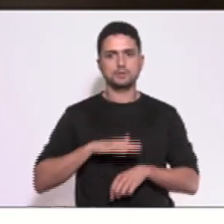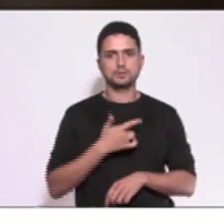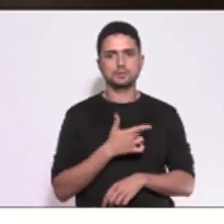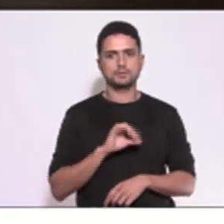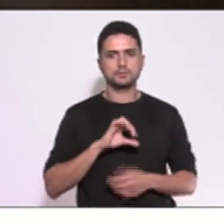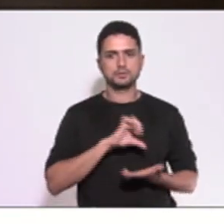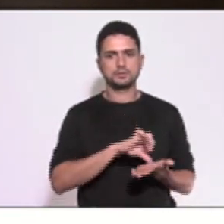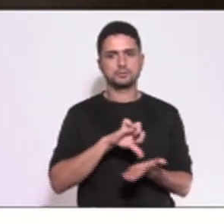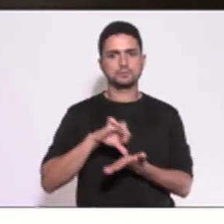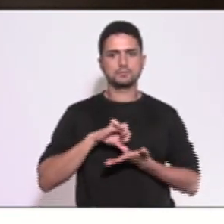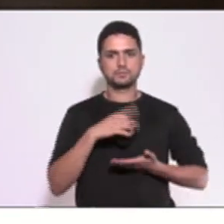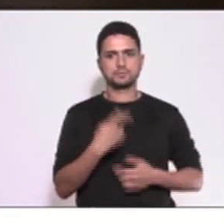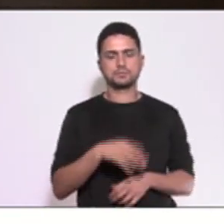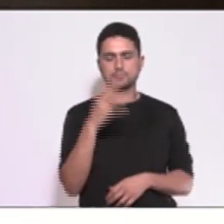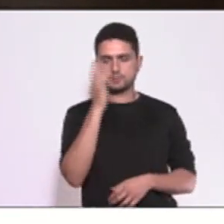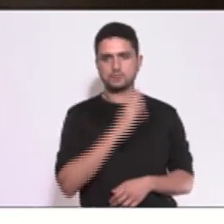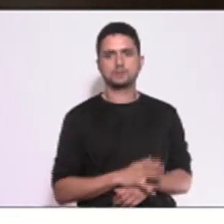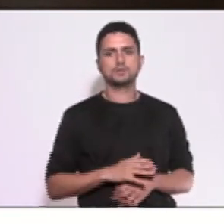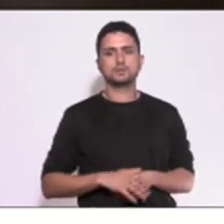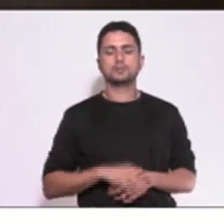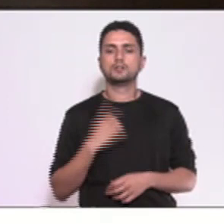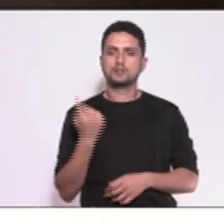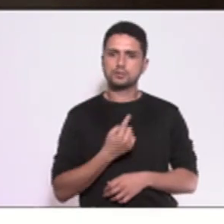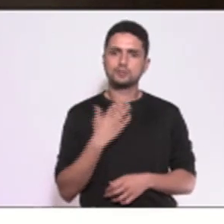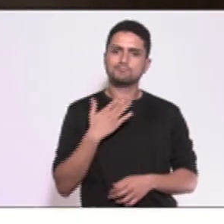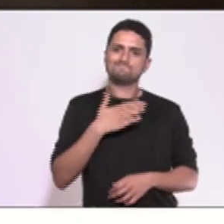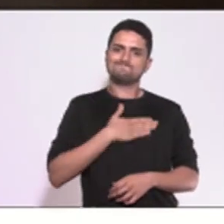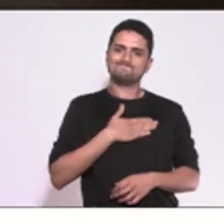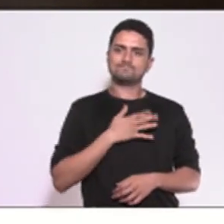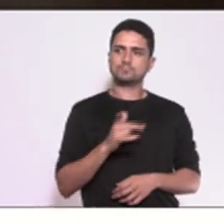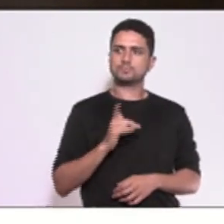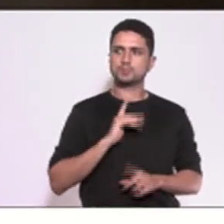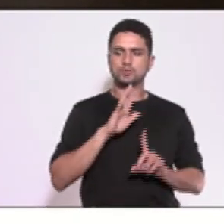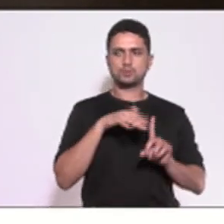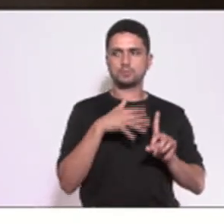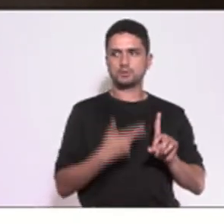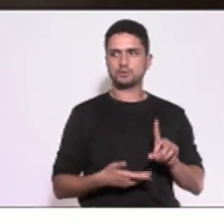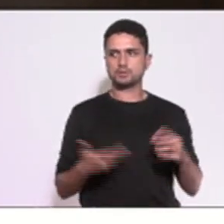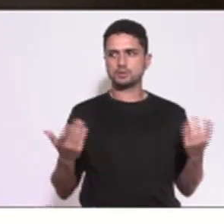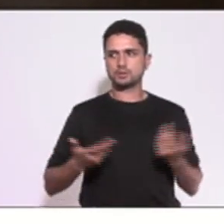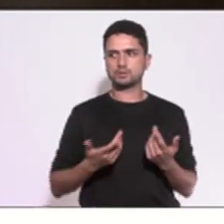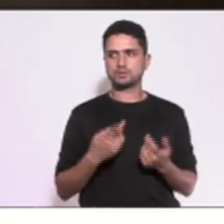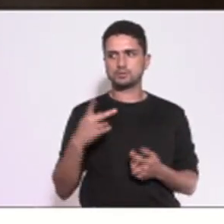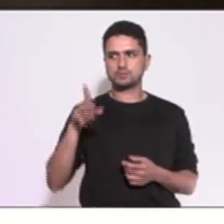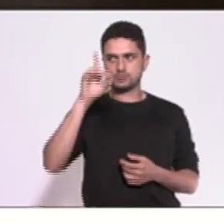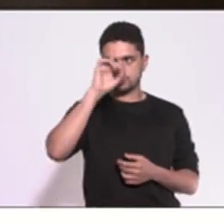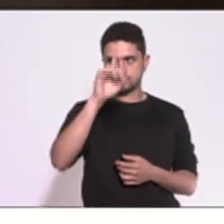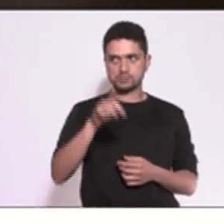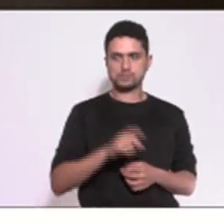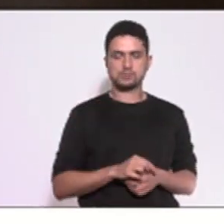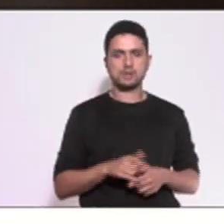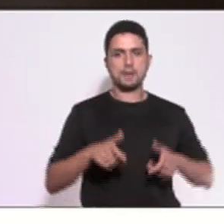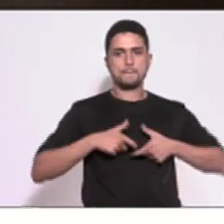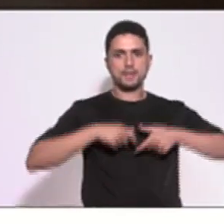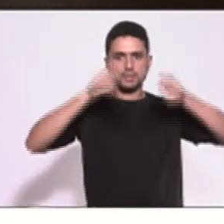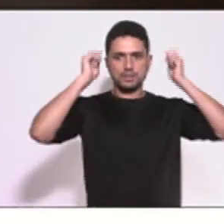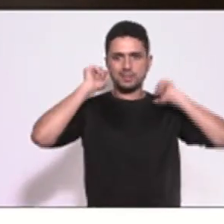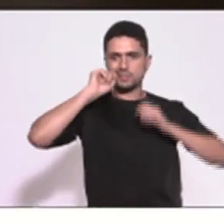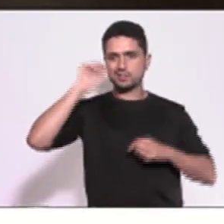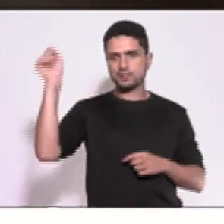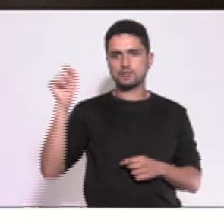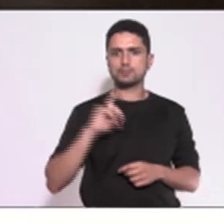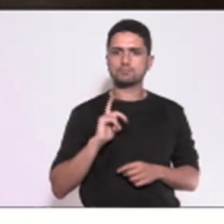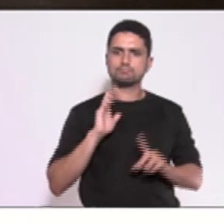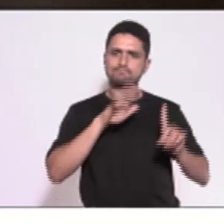comunidades no país, temos a satisfação de homenagear e prestigiar nessa data a entrega da medalha Tiradentes com